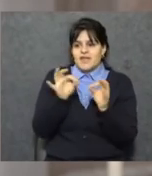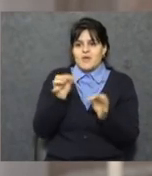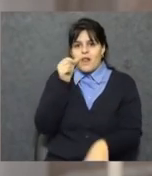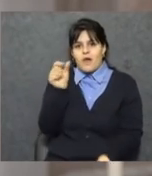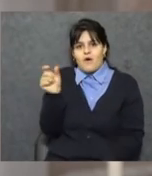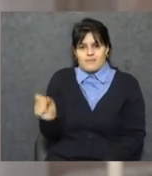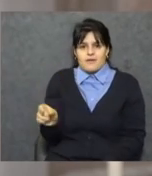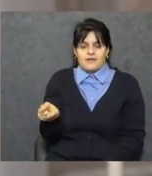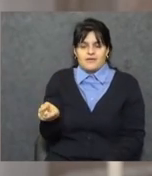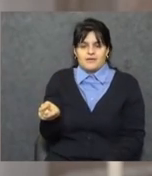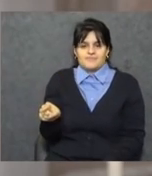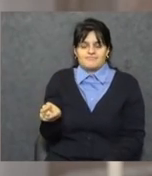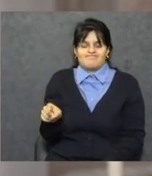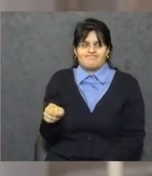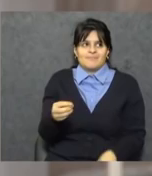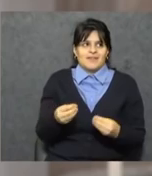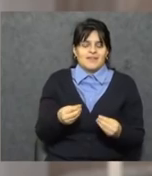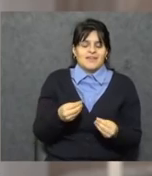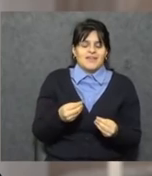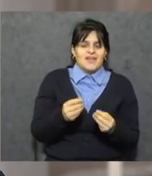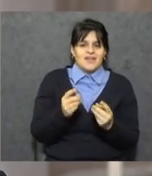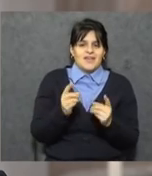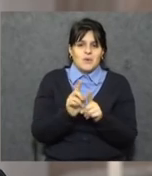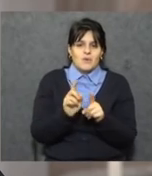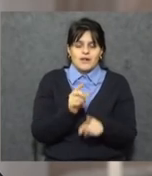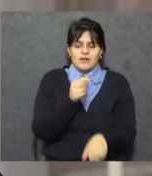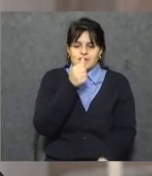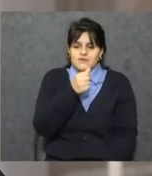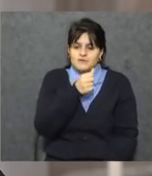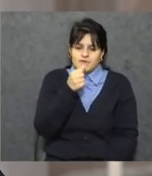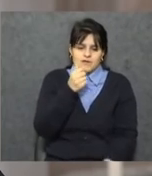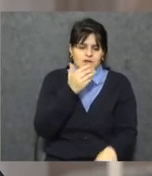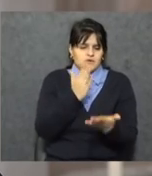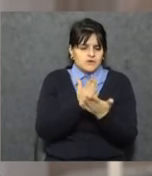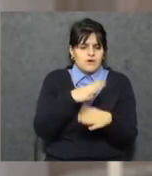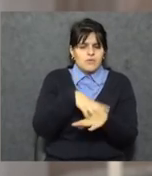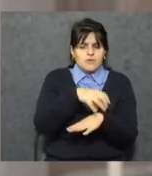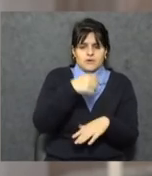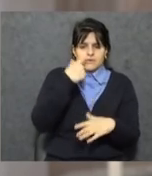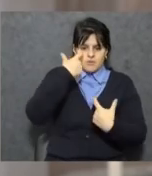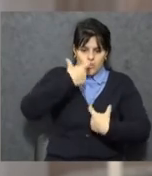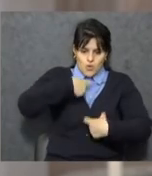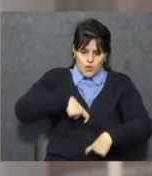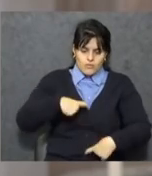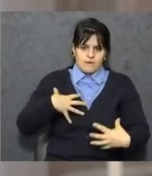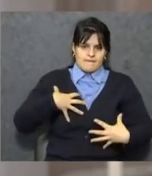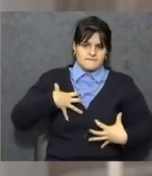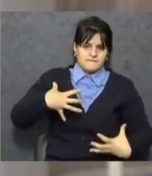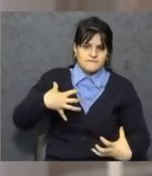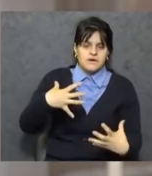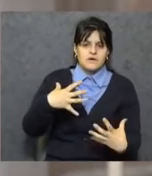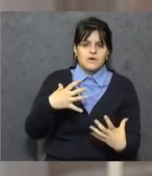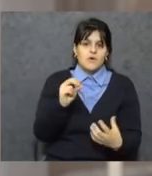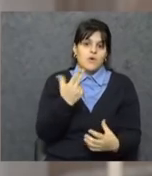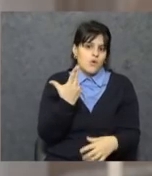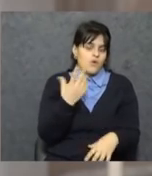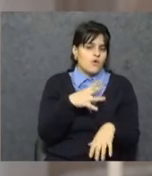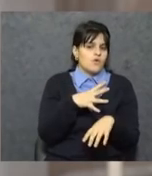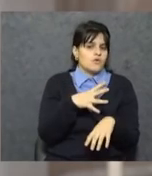A experiência de um sofrimento que não é apenas físico, não é apenas o sofrimento provocado diretamente pela